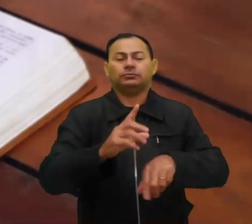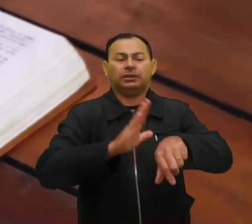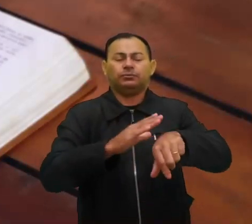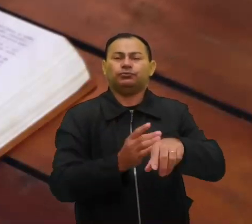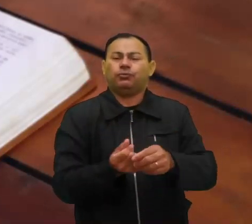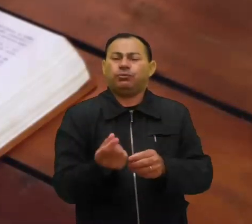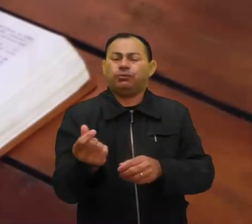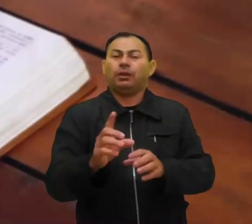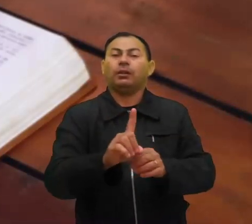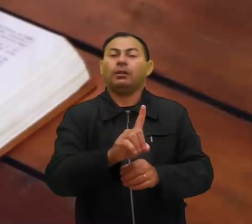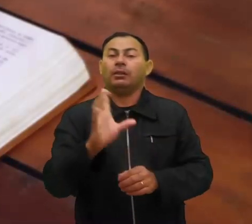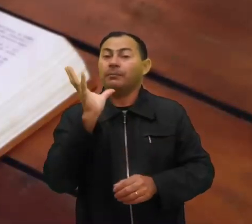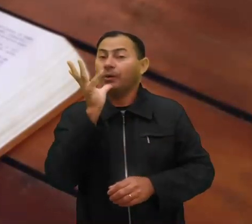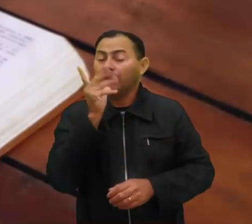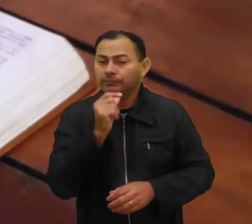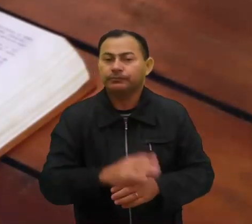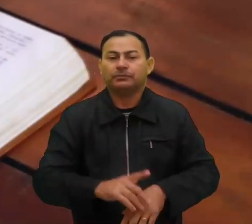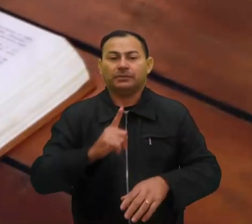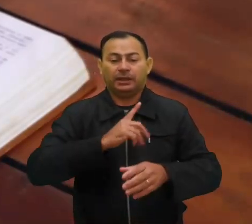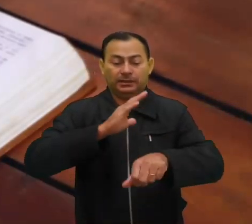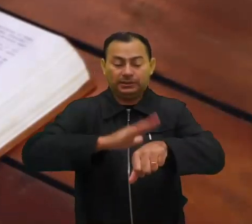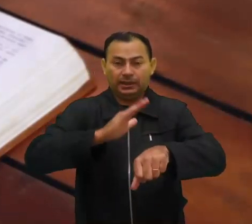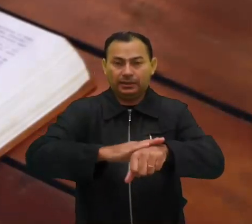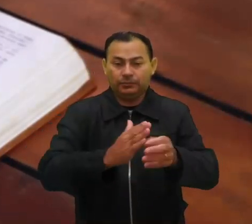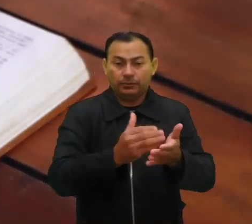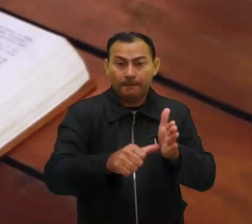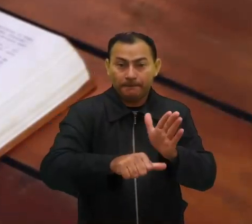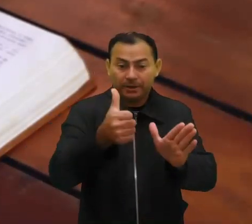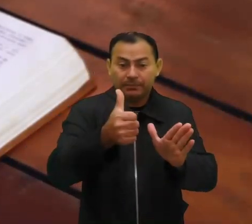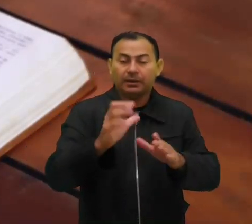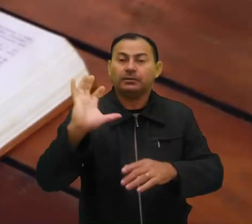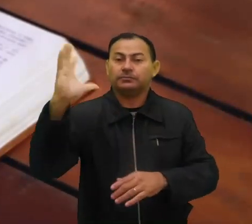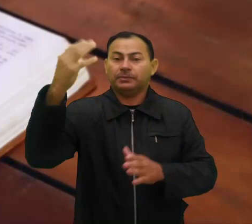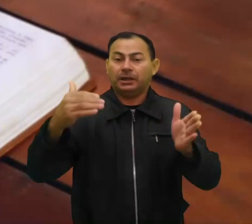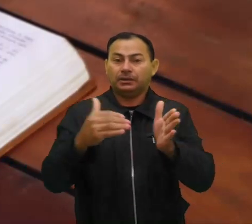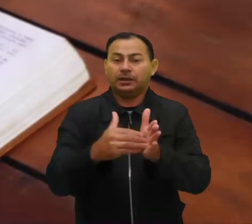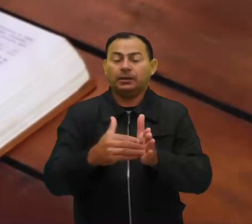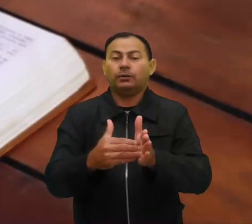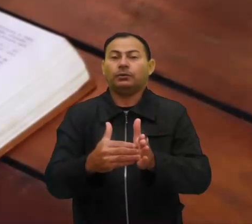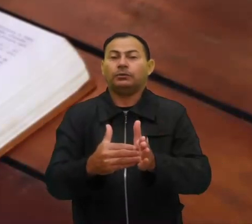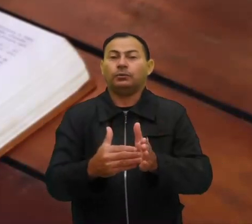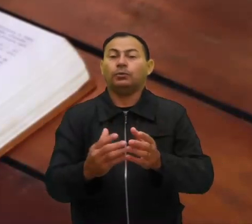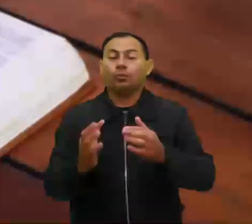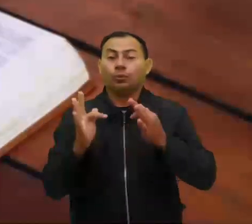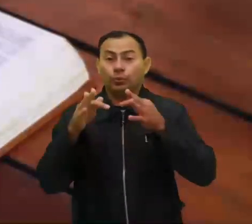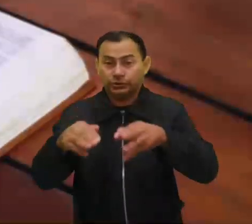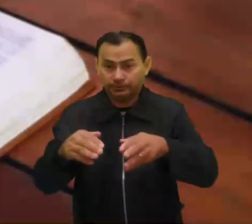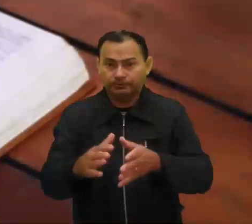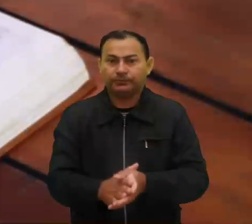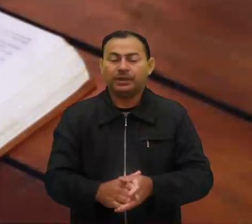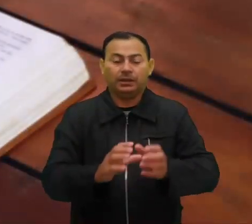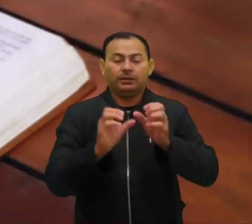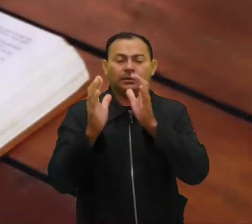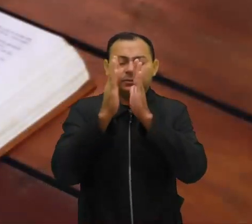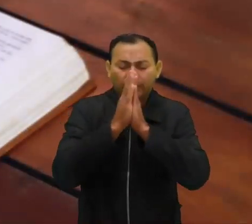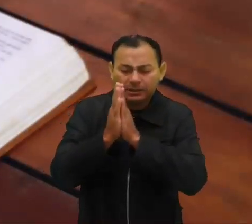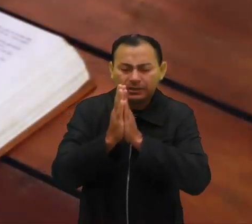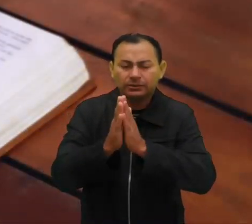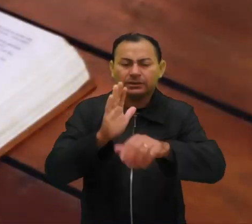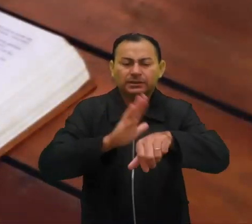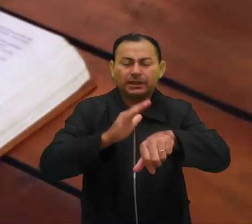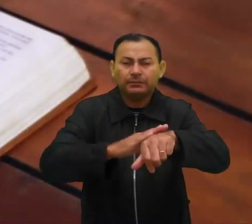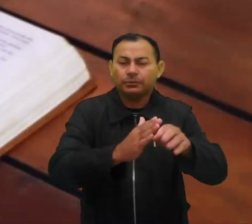longo. Existe muito tempo envolvido desde o primeiro acontecimento até o último. A duração desse tempo depende